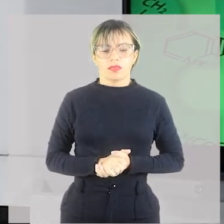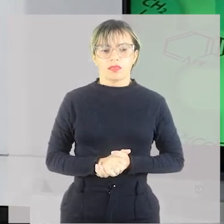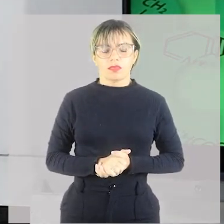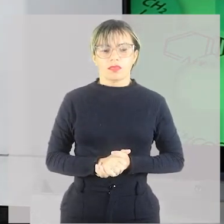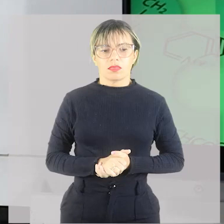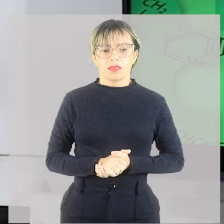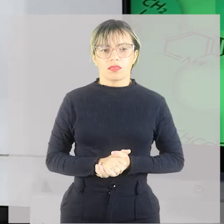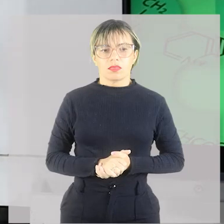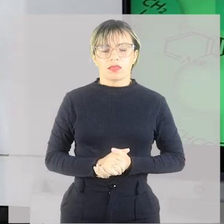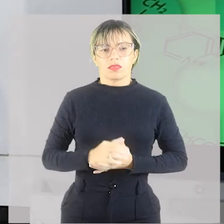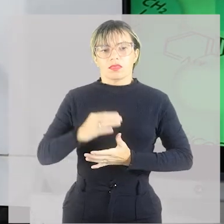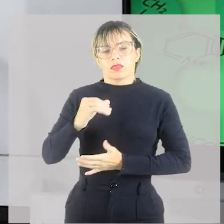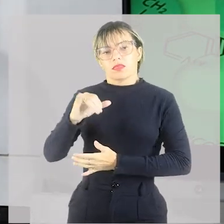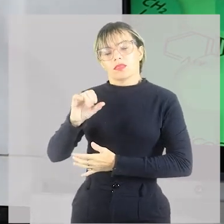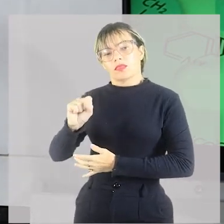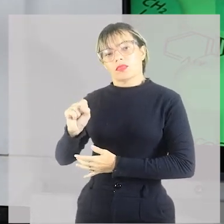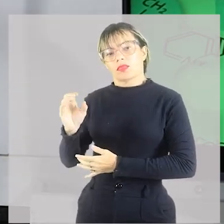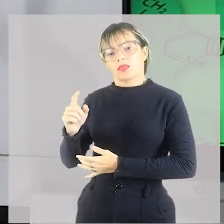cis-trans.